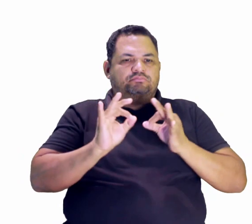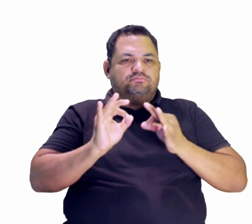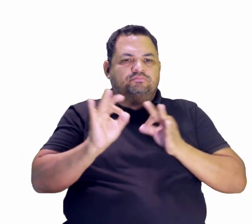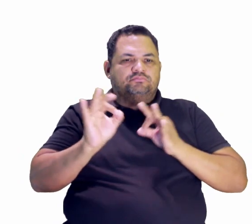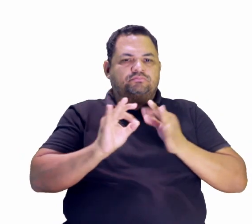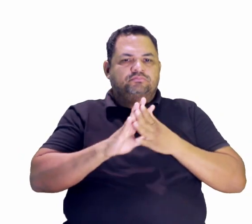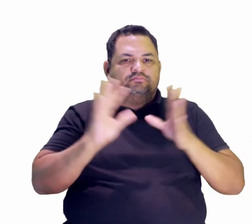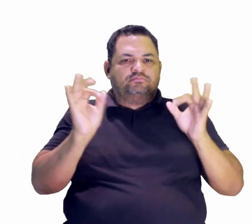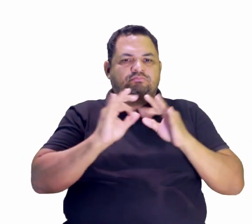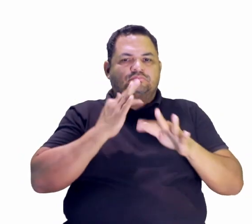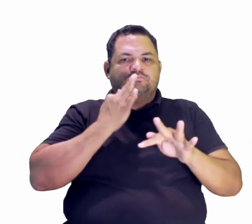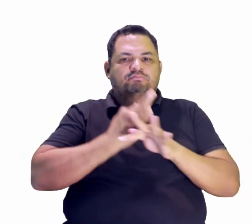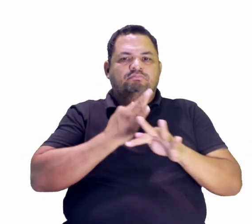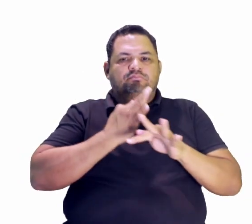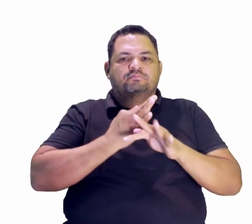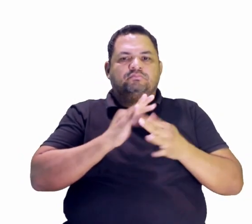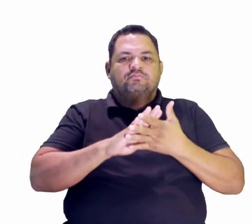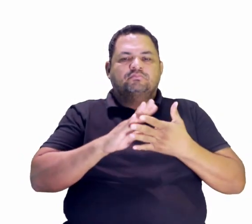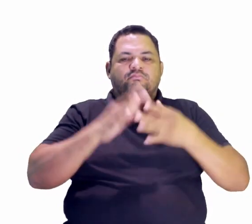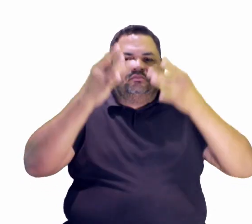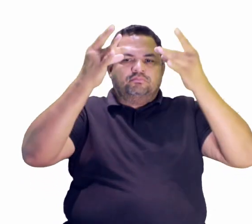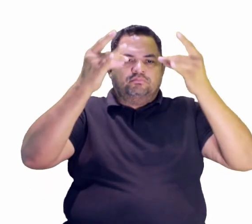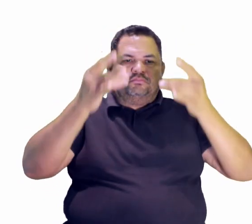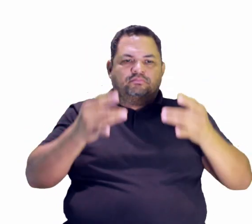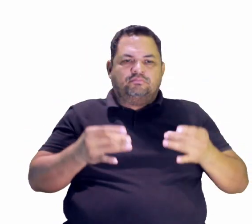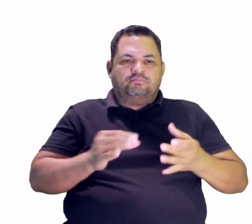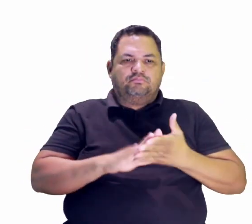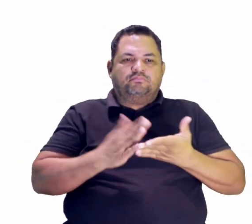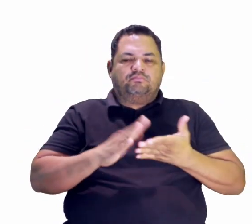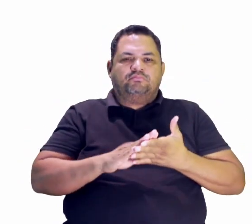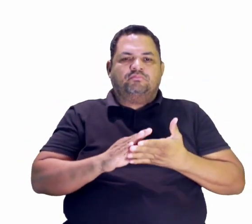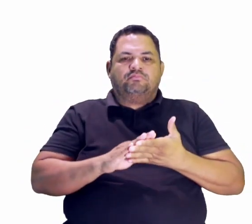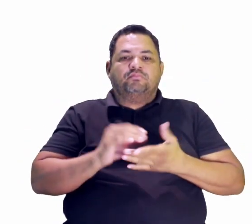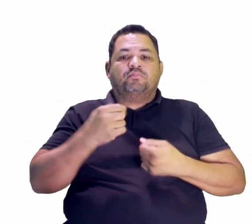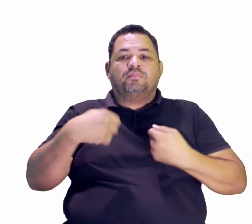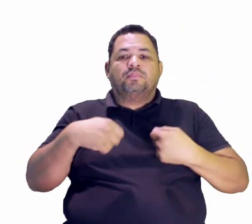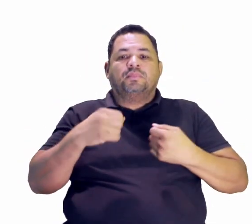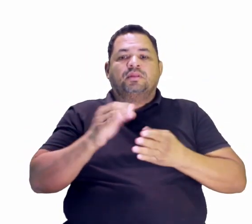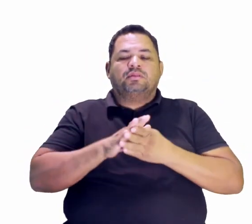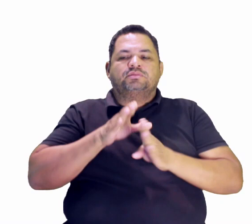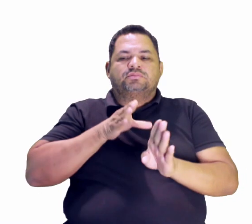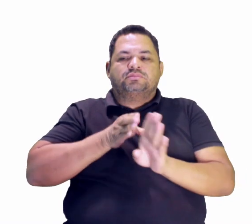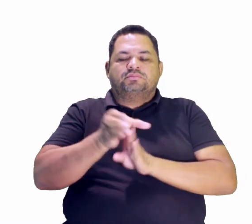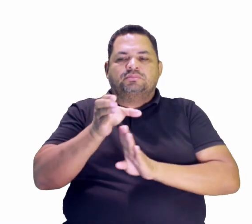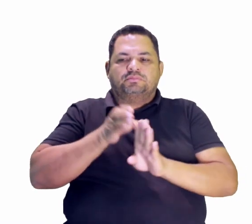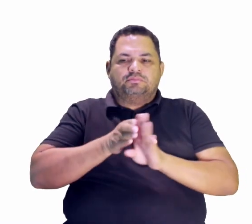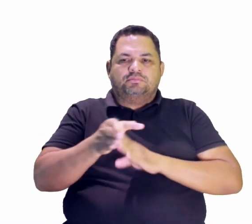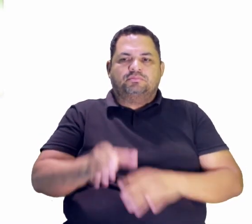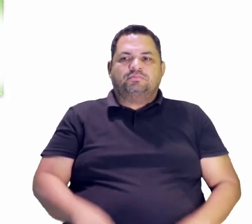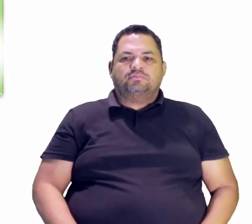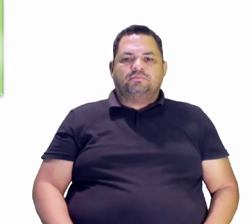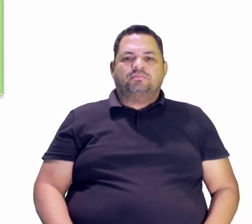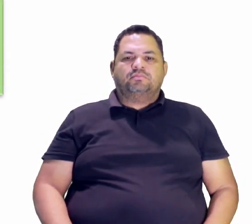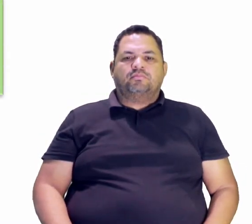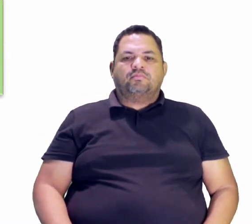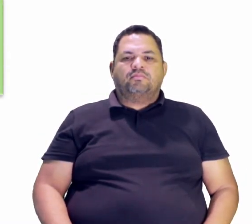encaixou perfeitamente na física, para descrever o quê? As grandezas que necessitavam de uma orientação.